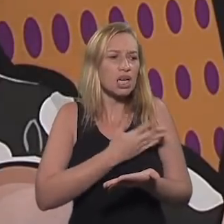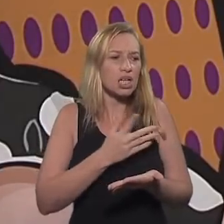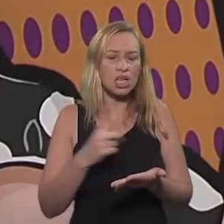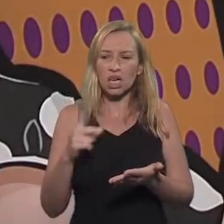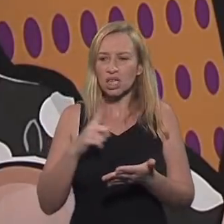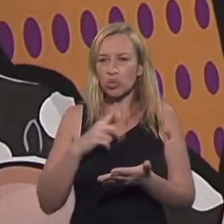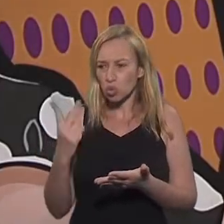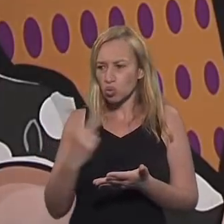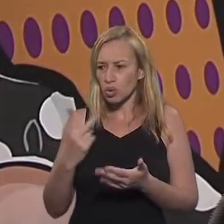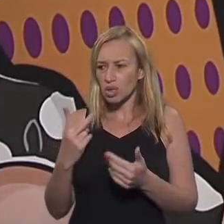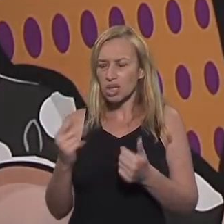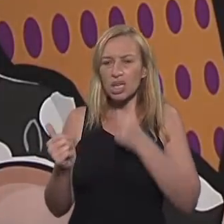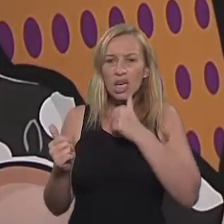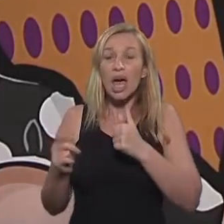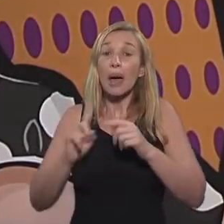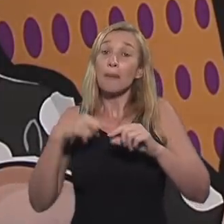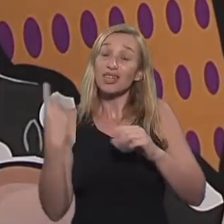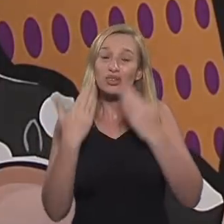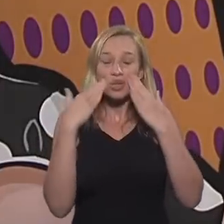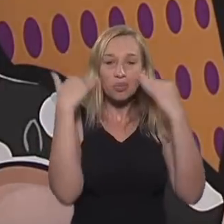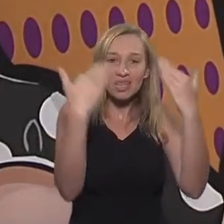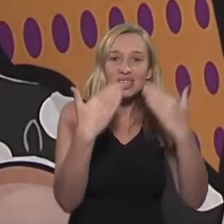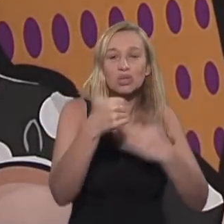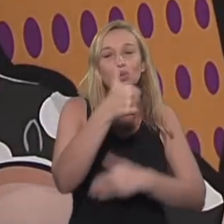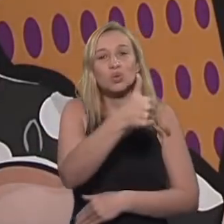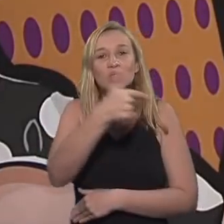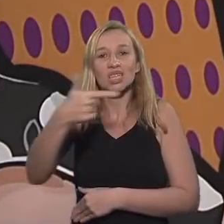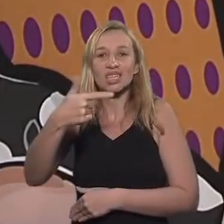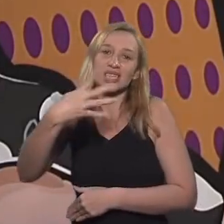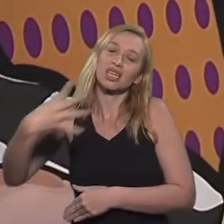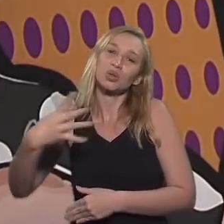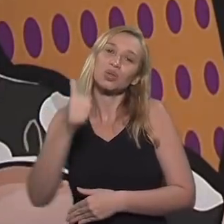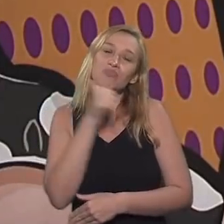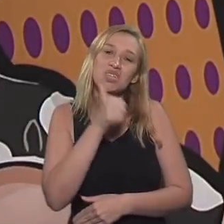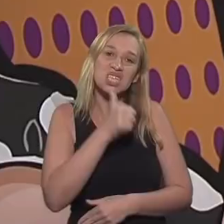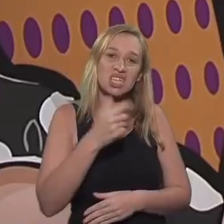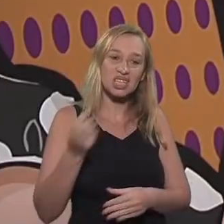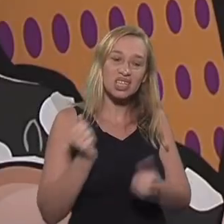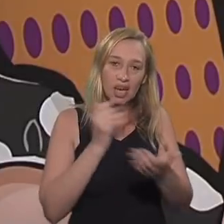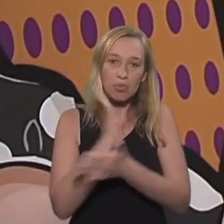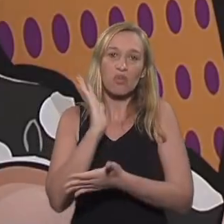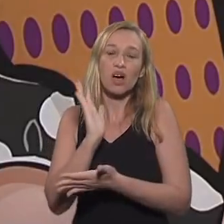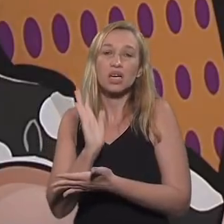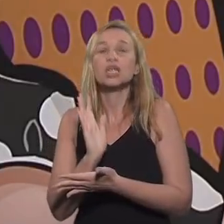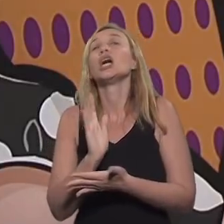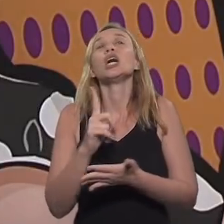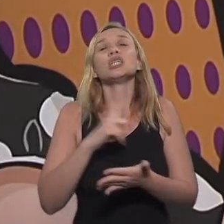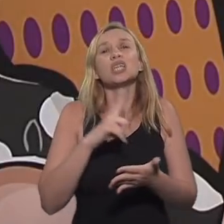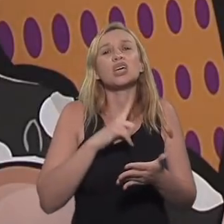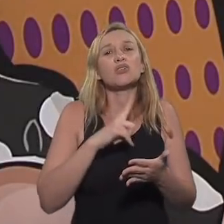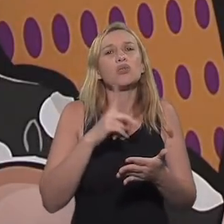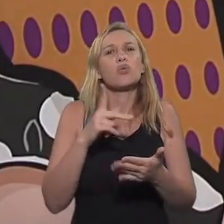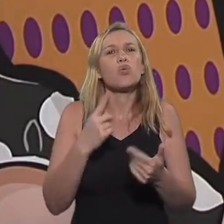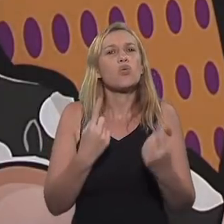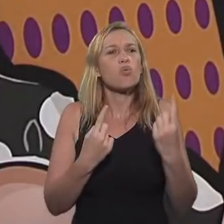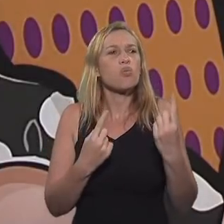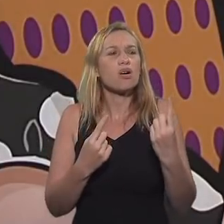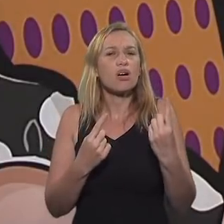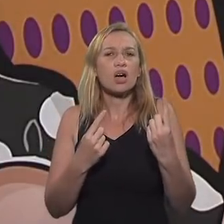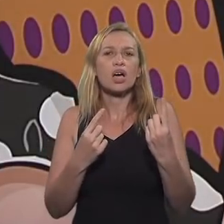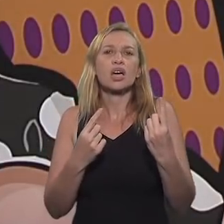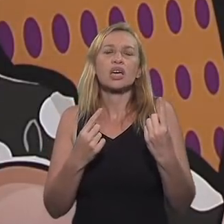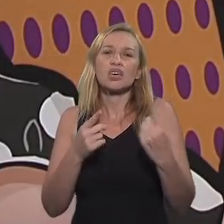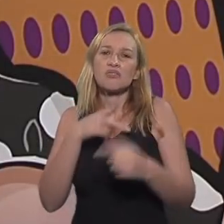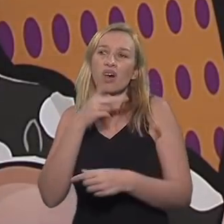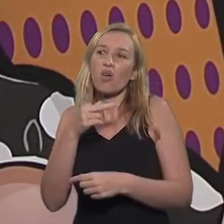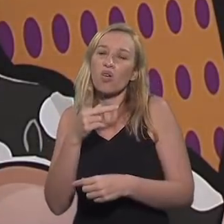nós somos duas aqui, mas estamos representando de 214 meninas aprovadas em todas as etapas. E houve até um comentário de algumas